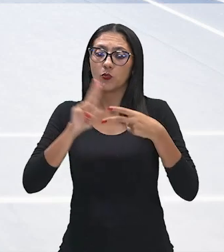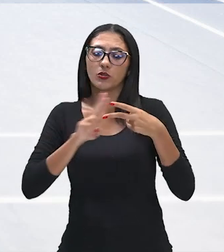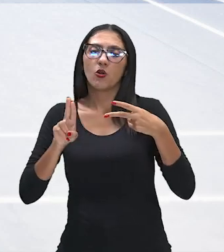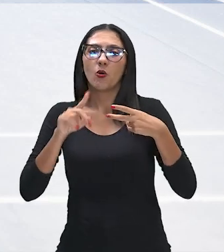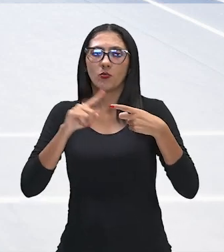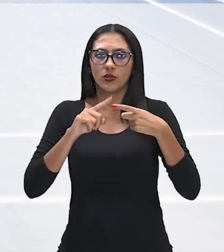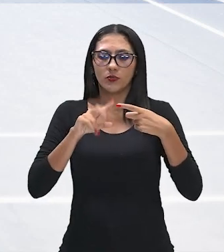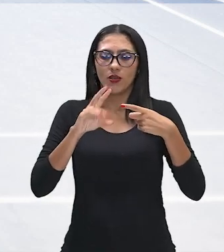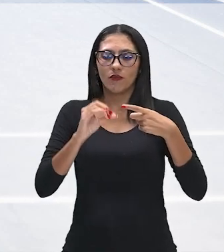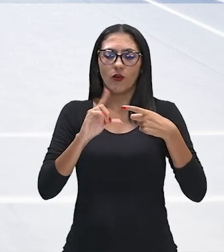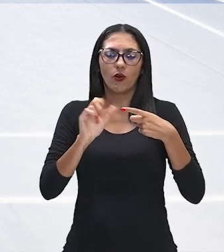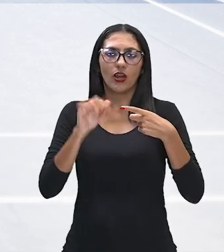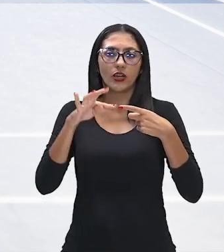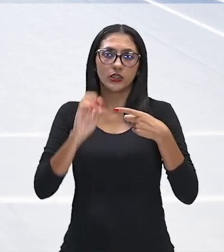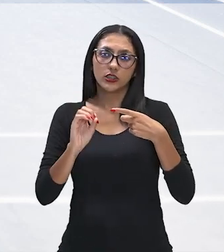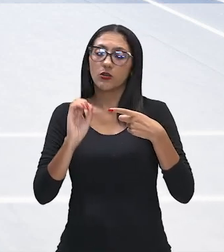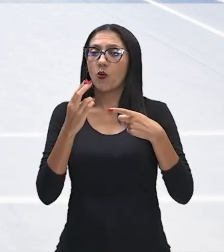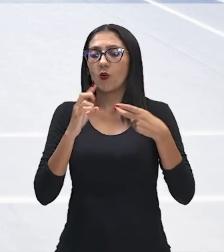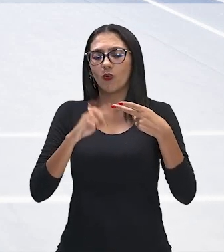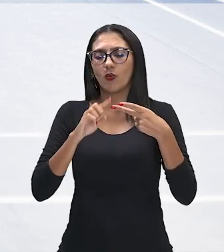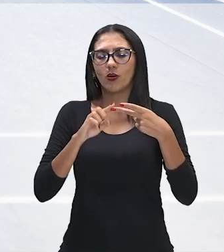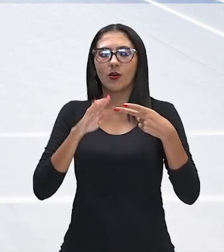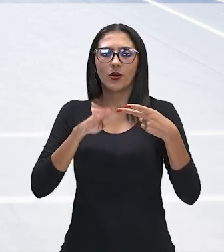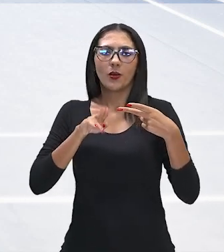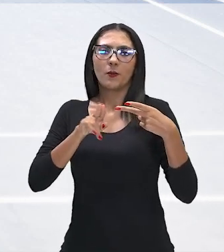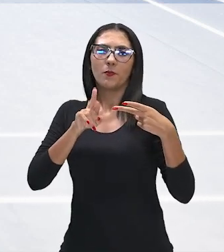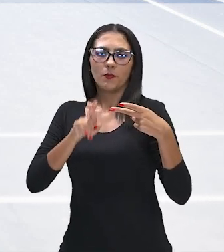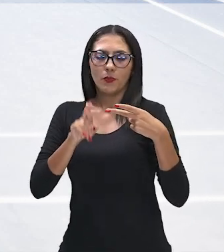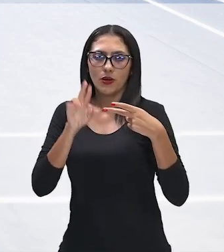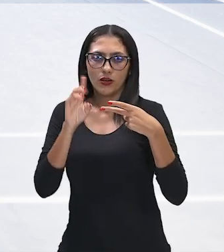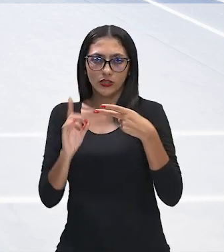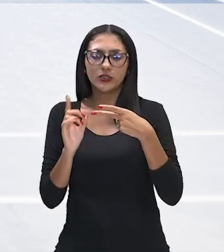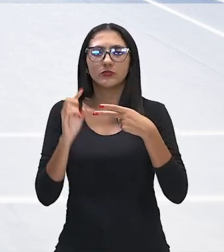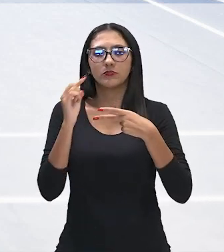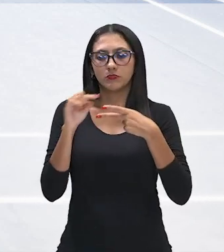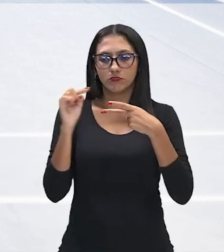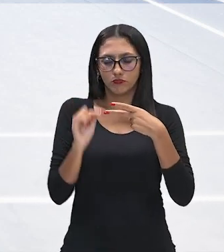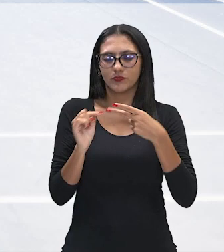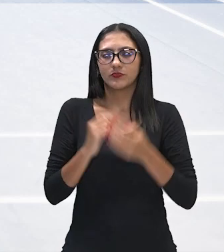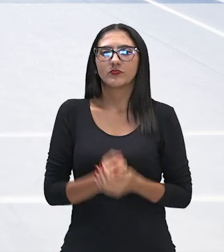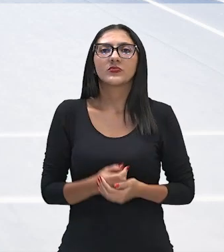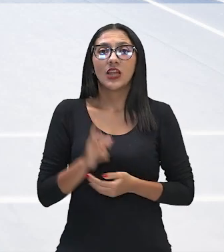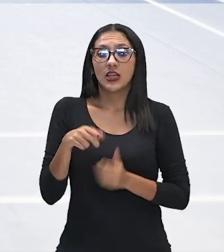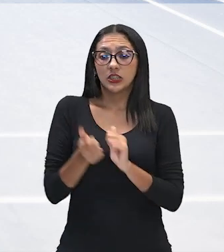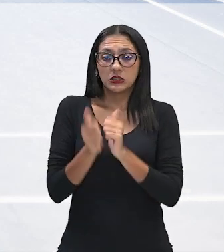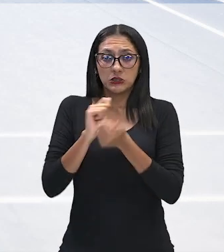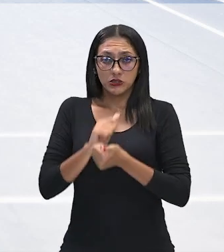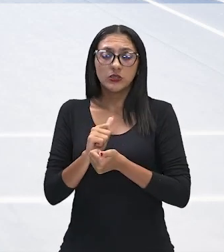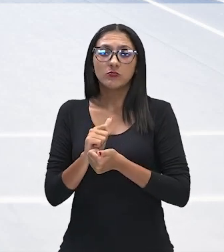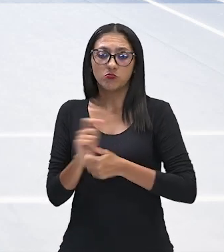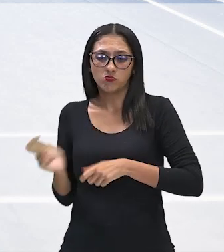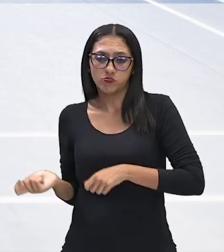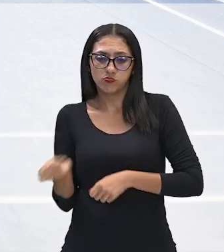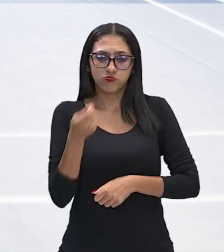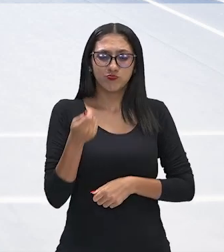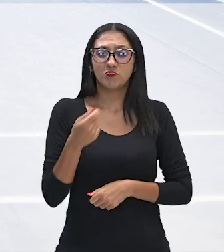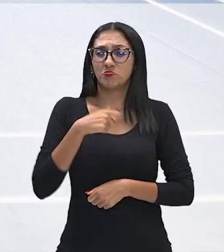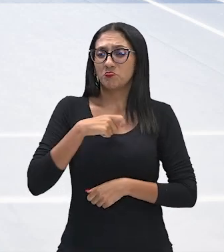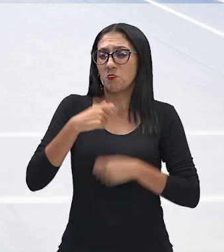de bird, ok? E é uma modalidade que vai exigir ali do atleta muita agilidade,